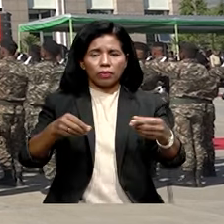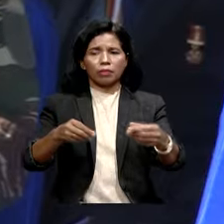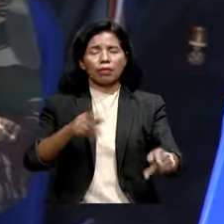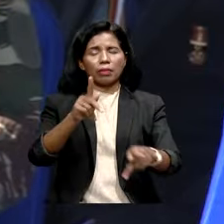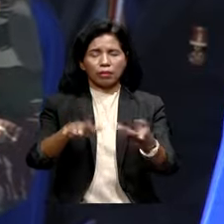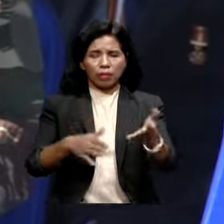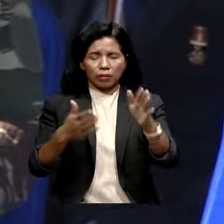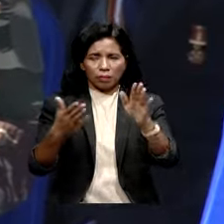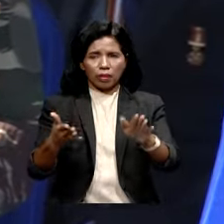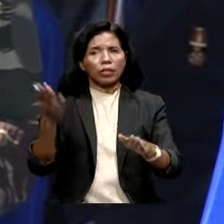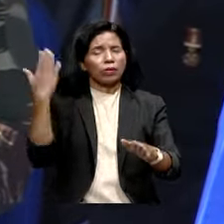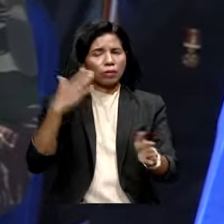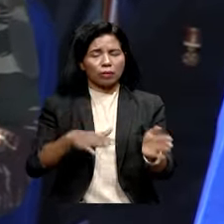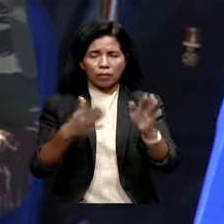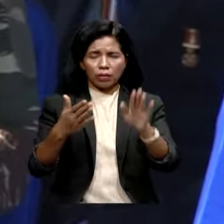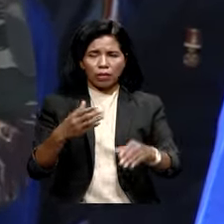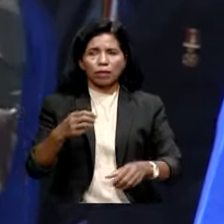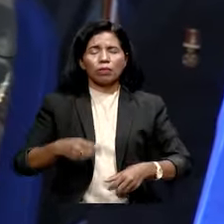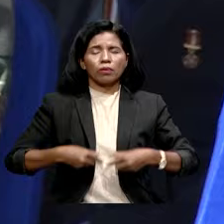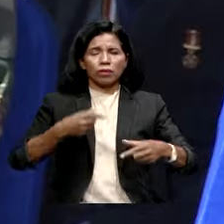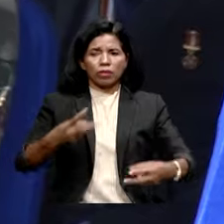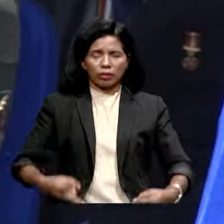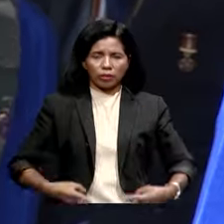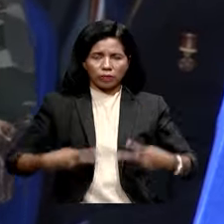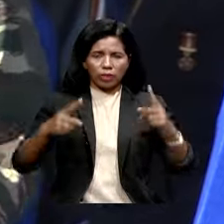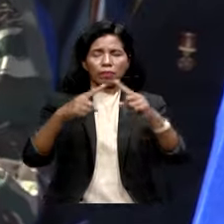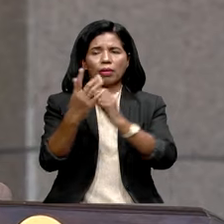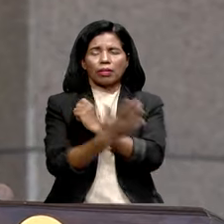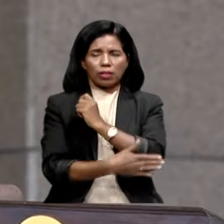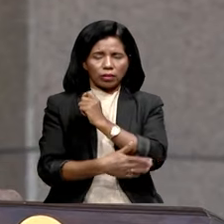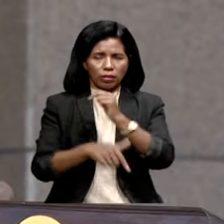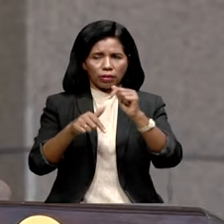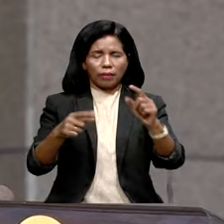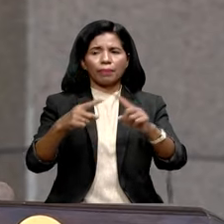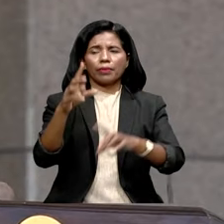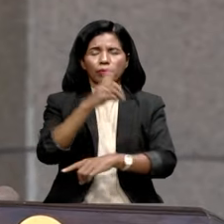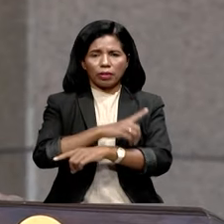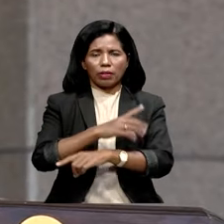martir no eroi sira ne be sacrifica sira ni vida ba nação né. Para hoje, para o futuro.